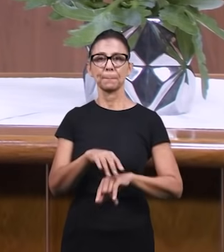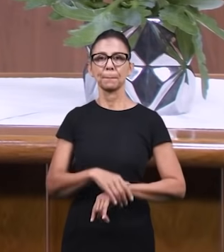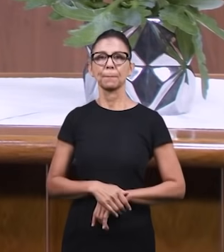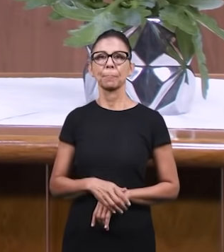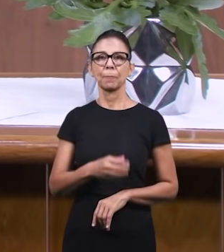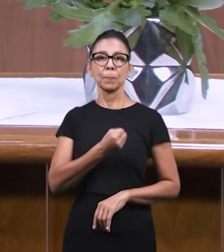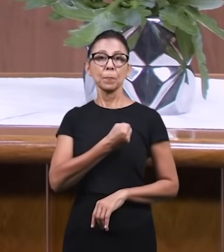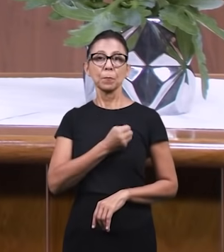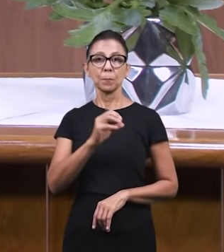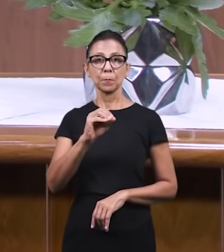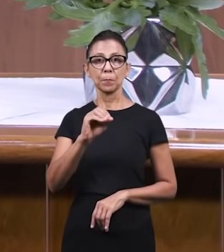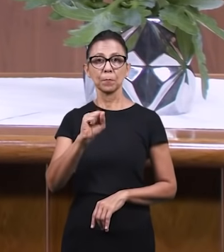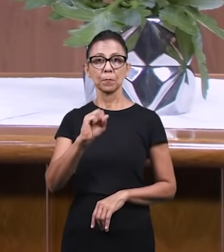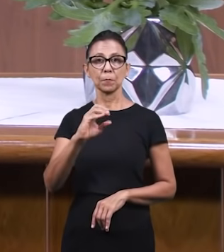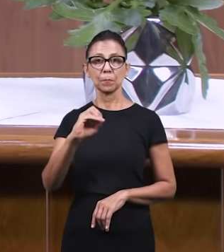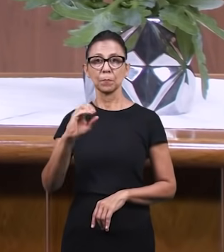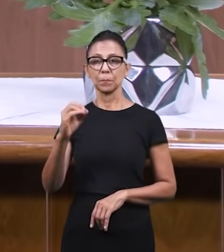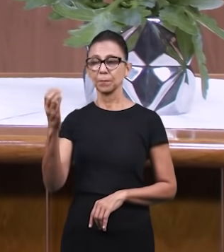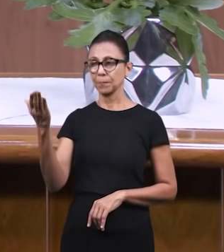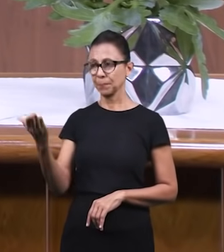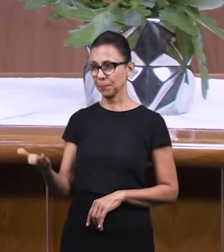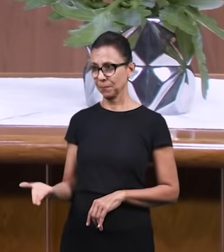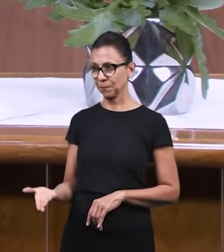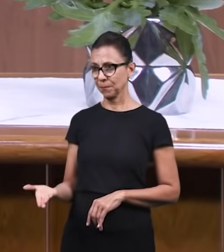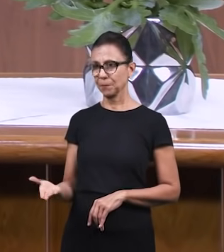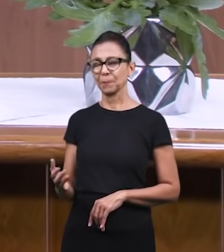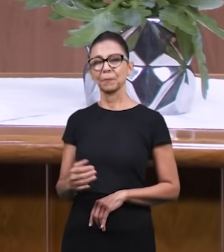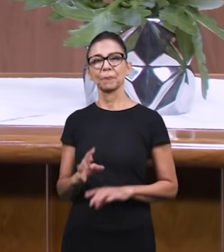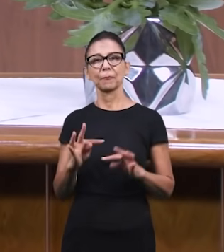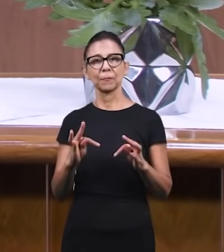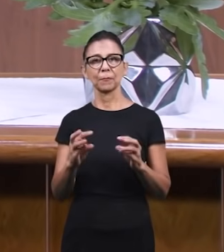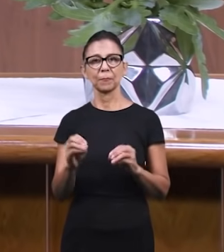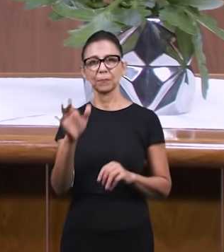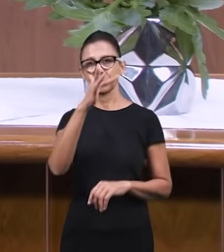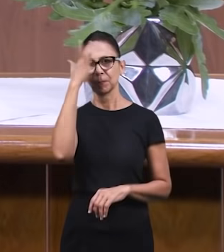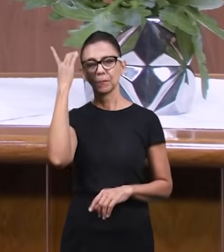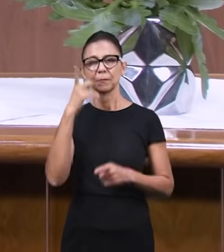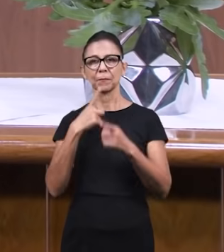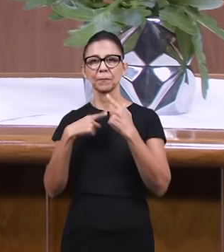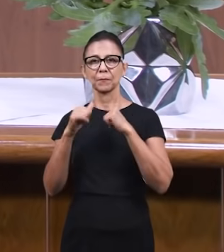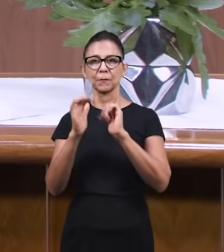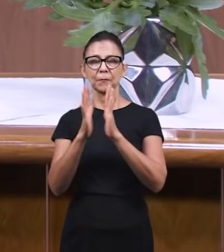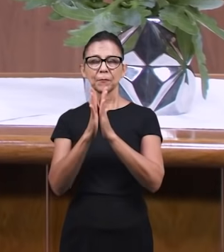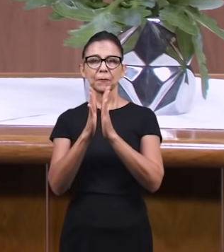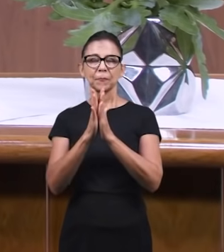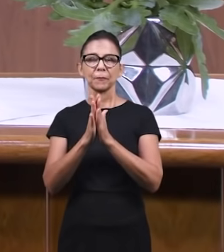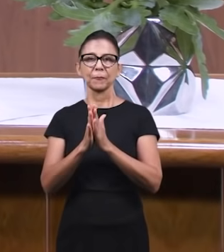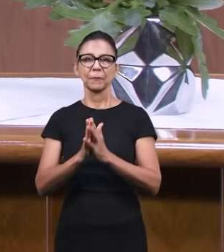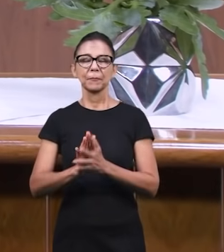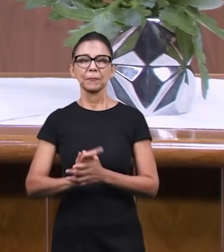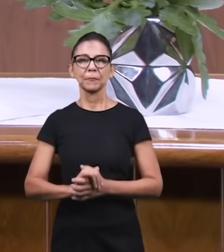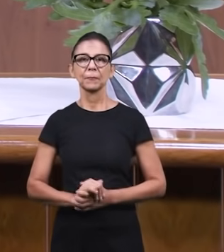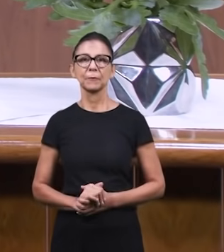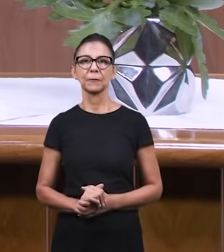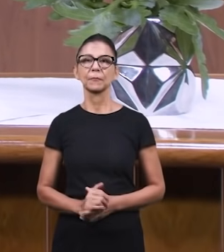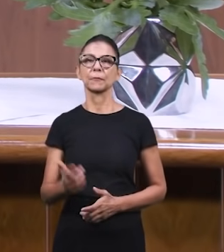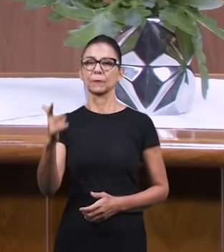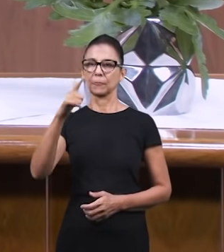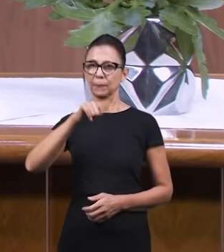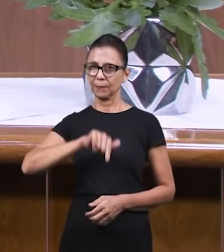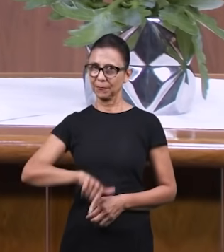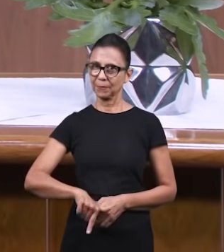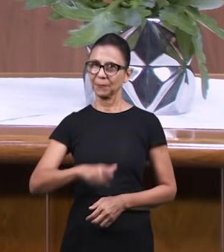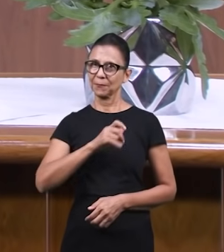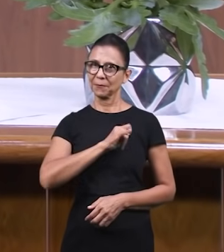0800 à disposição de todo aquele que desejar uma oração. Como dissemos, estamos repetindo, você não